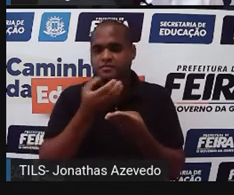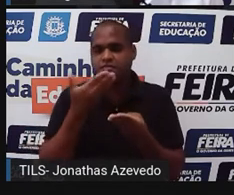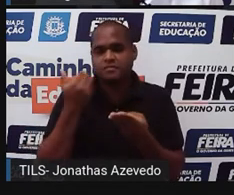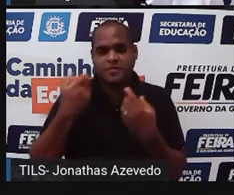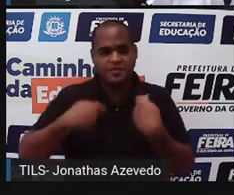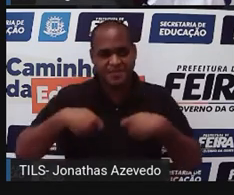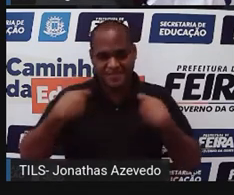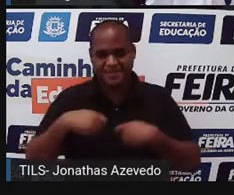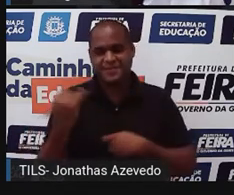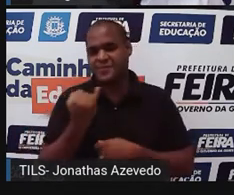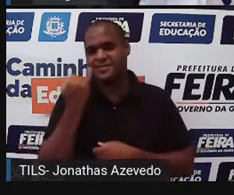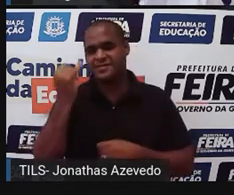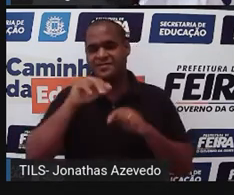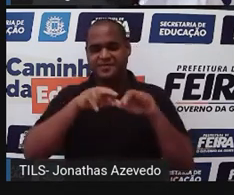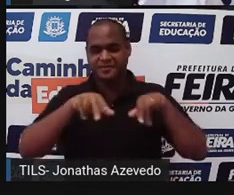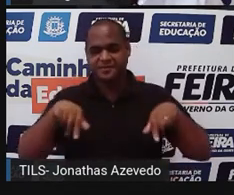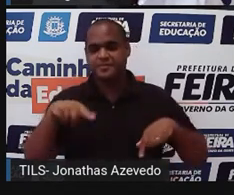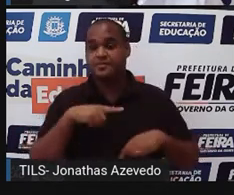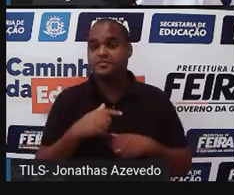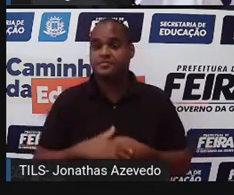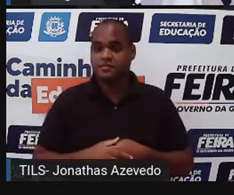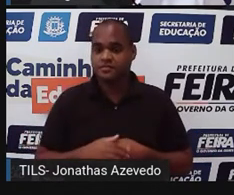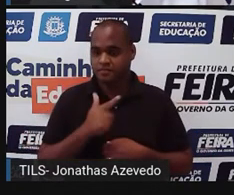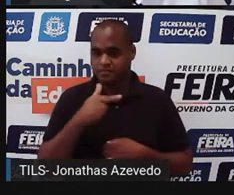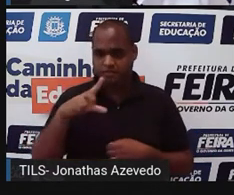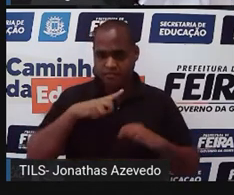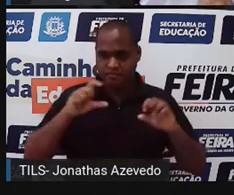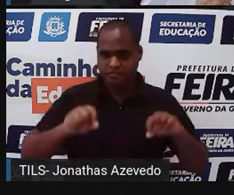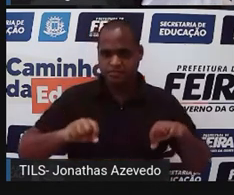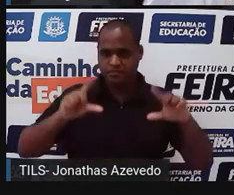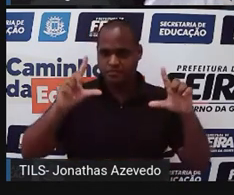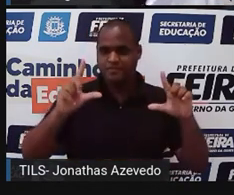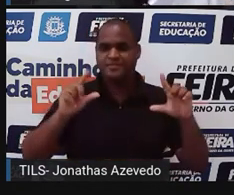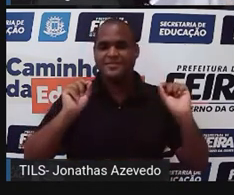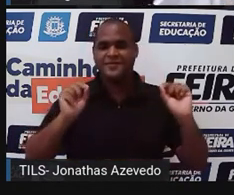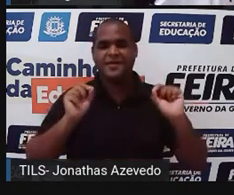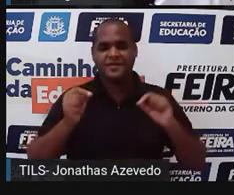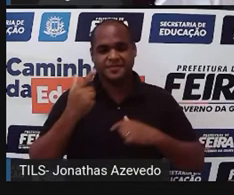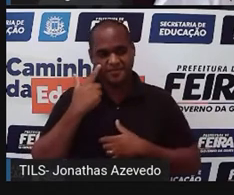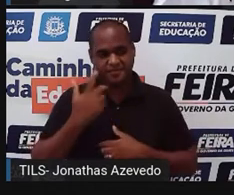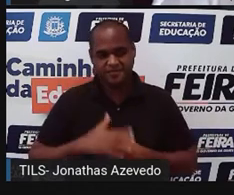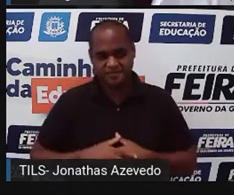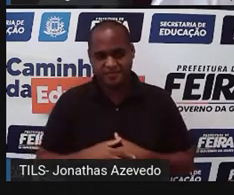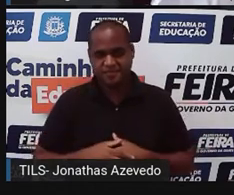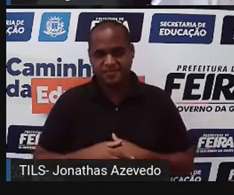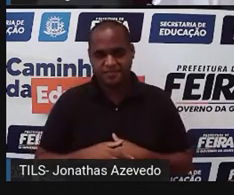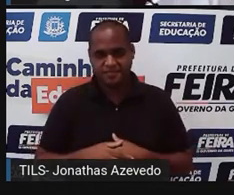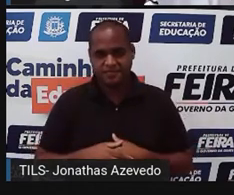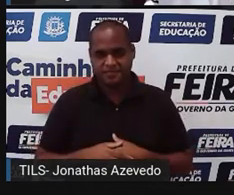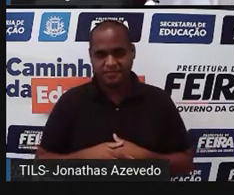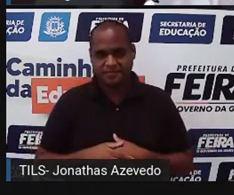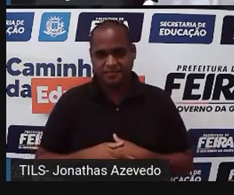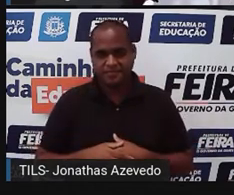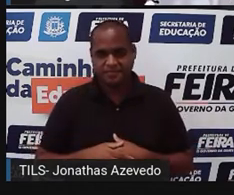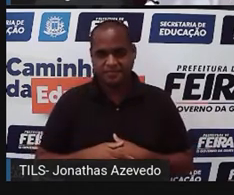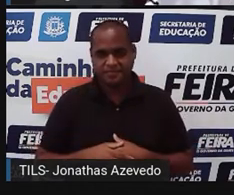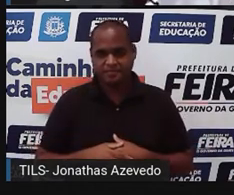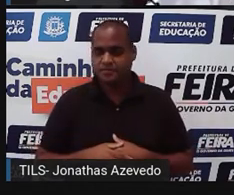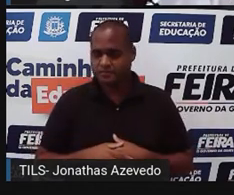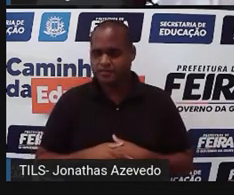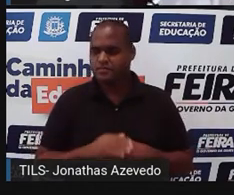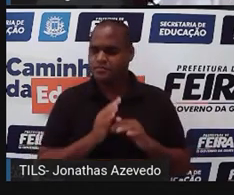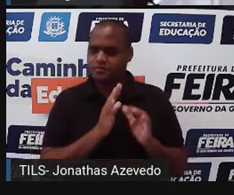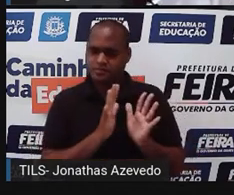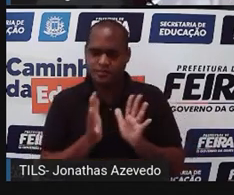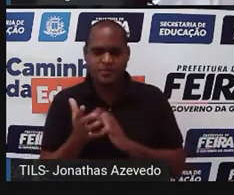materiais Falou então na próxima tela olha só Oi vó e a